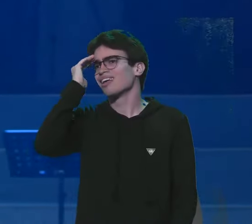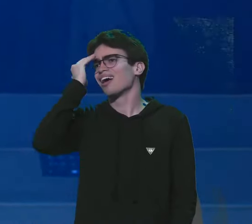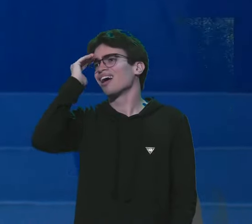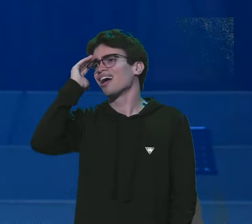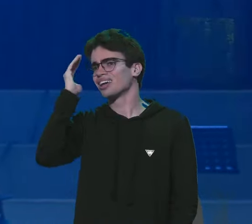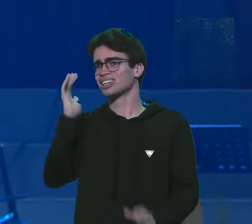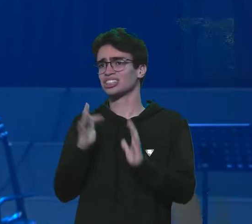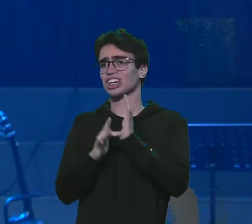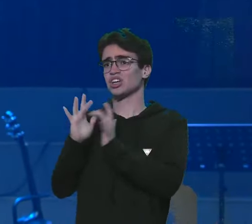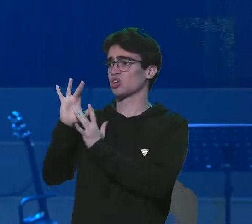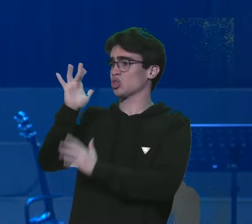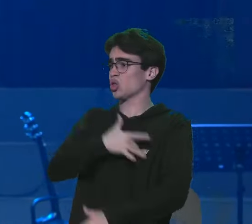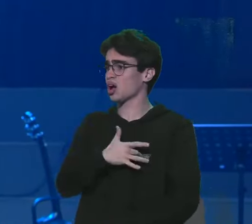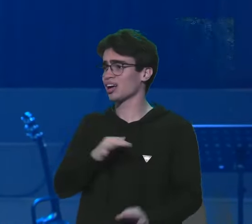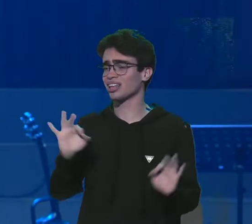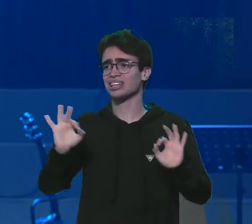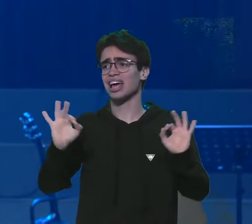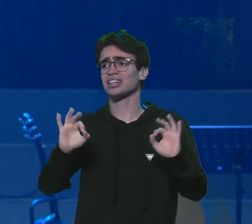nos visita.